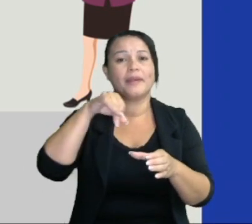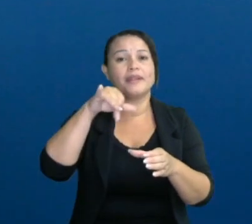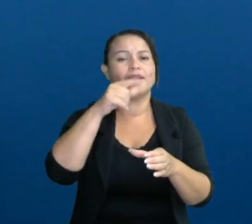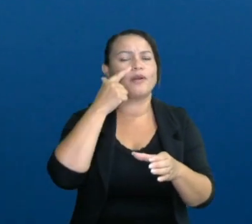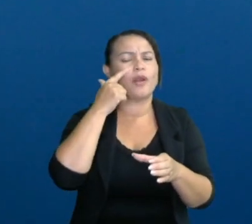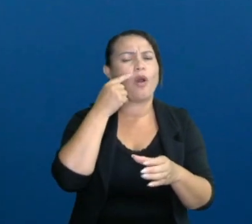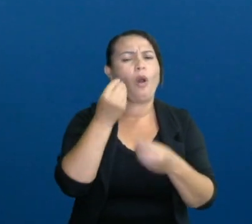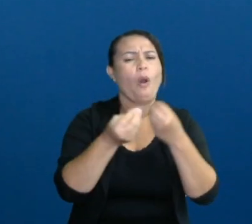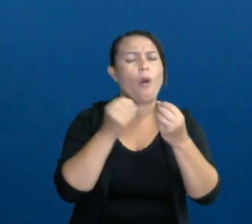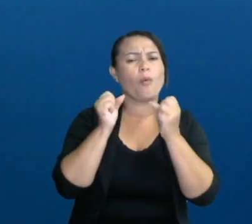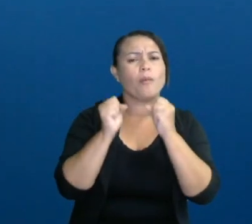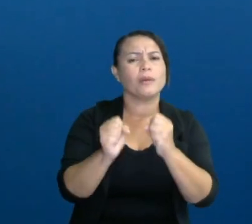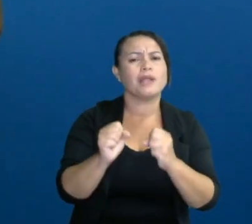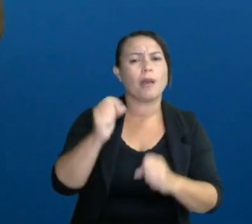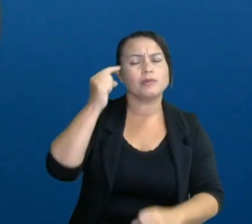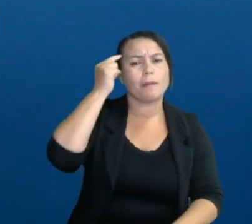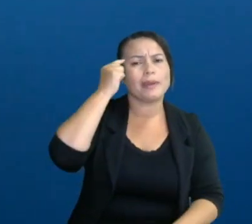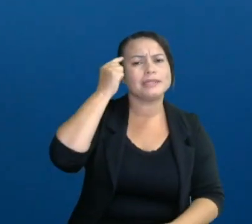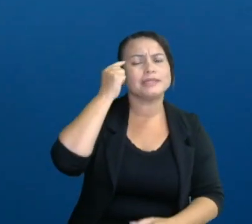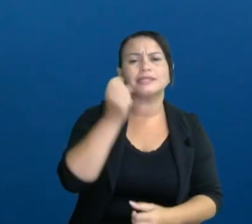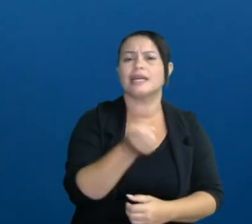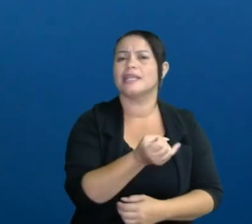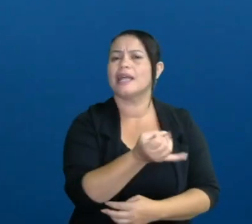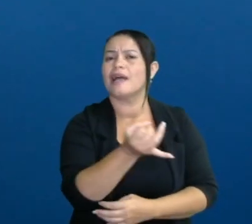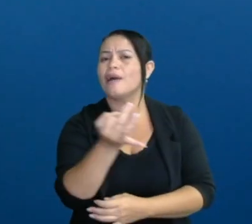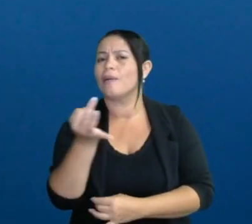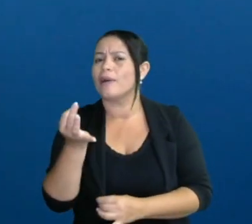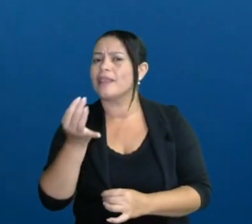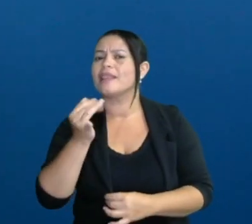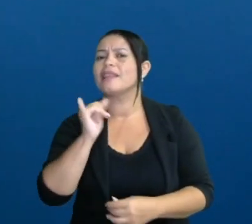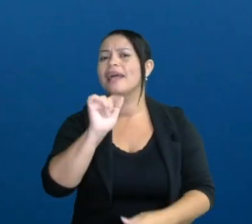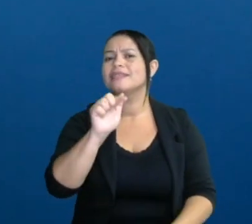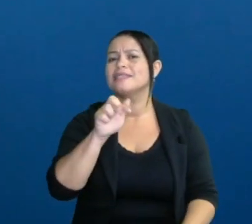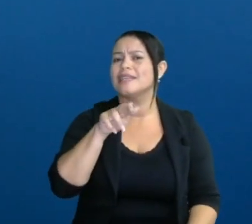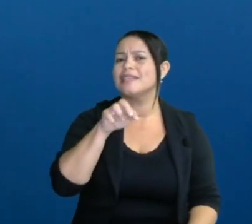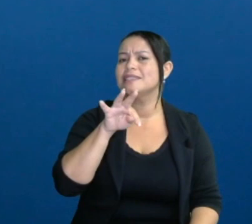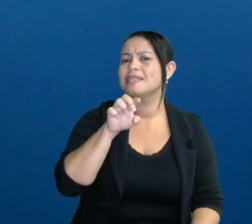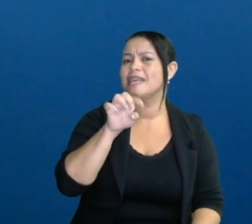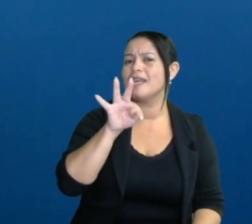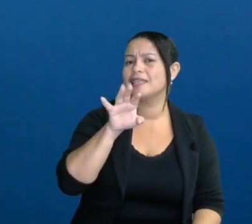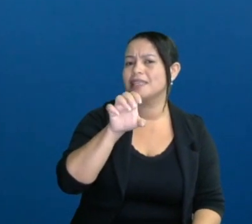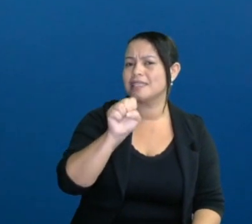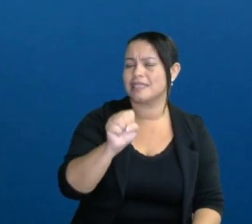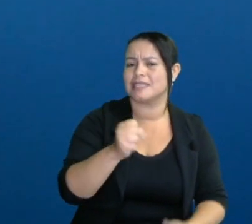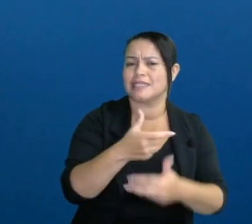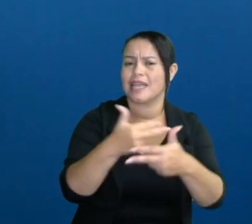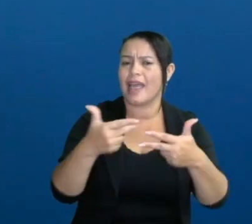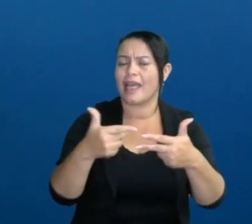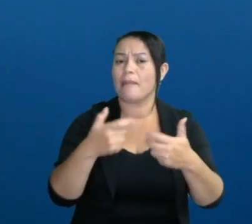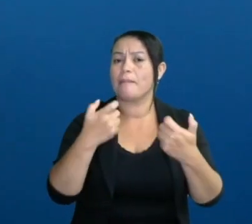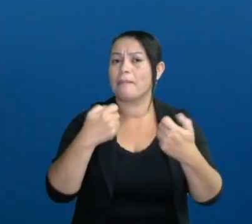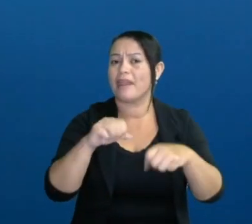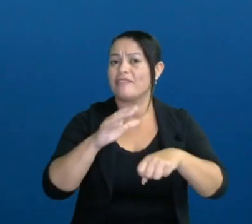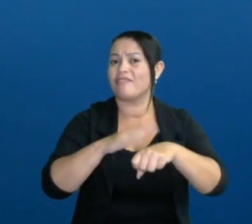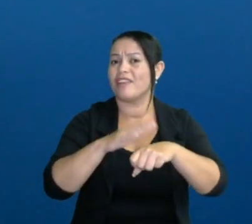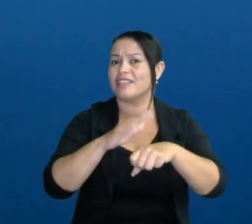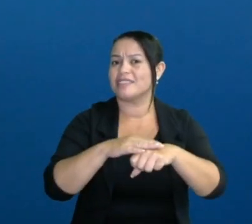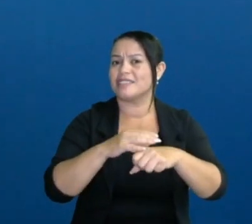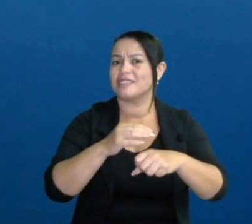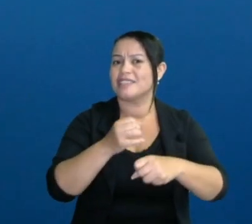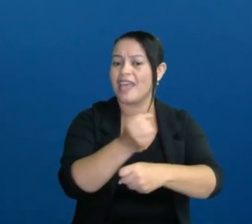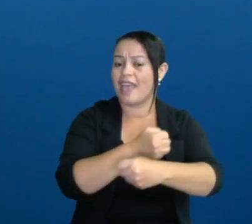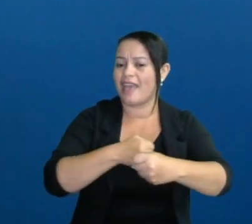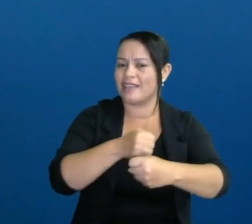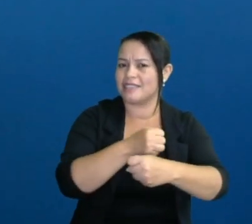Como podemos pensar na quantidade de ingredientes necessárias para fazer a receita para